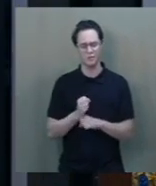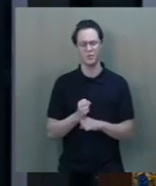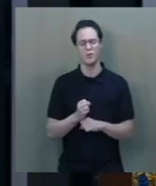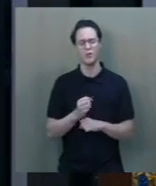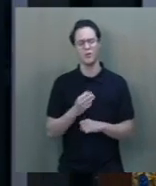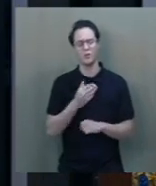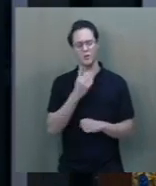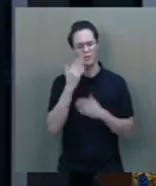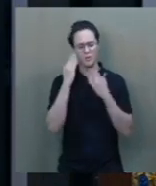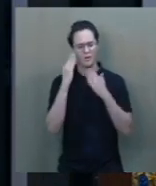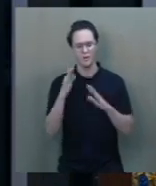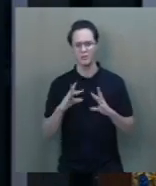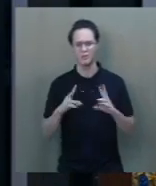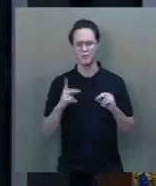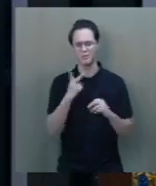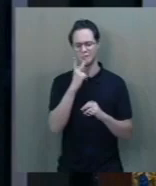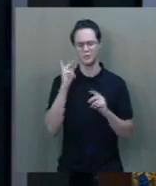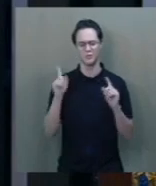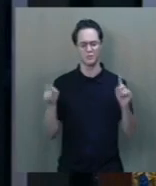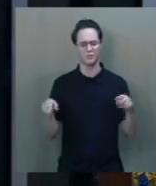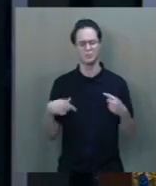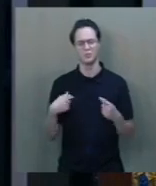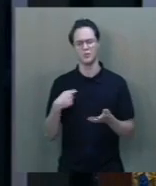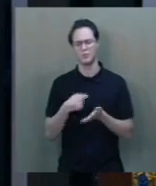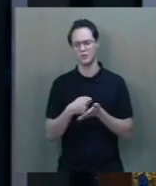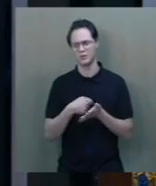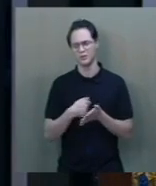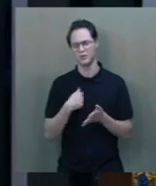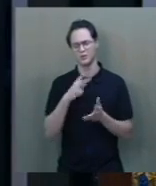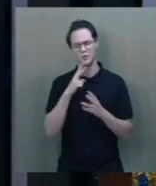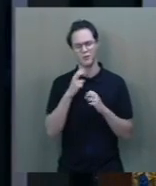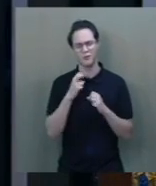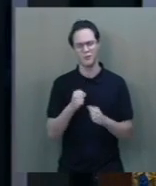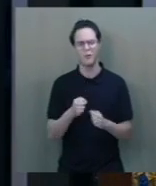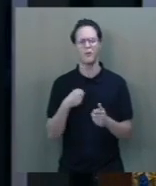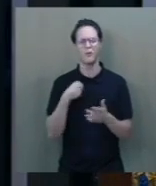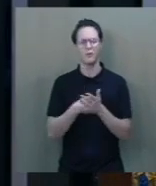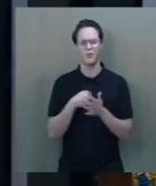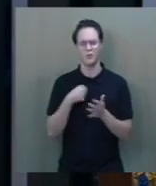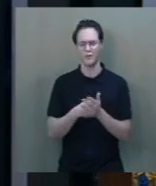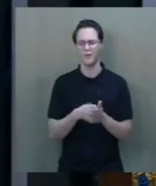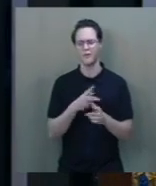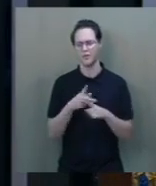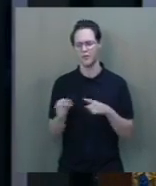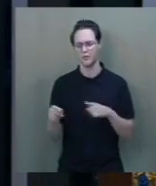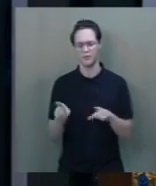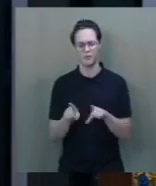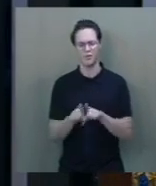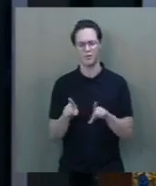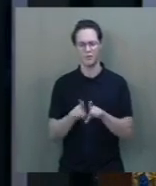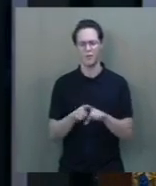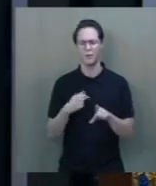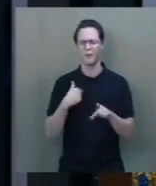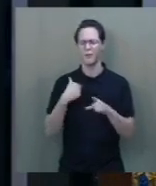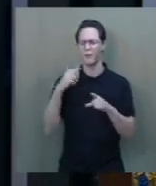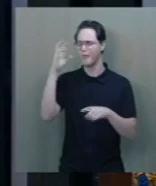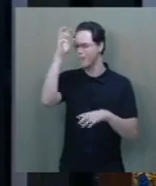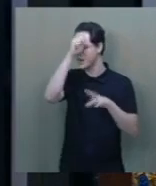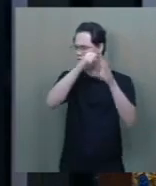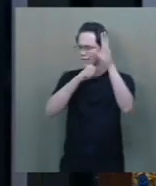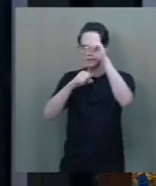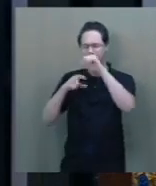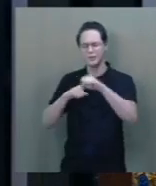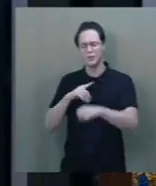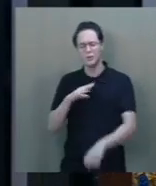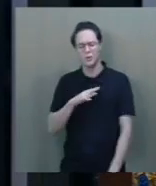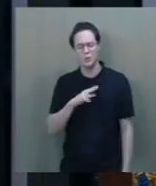adversários e aos inimigos, que me obrigaram a ser forte, determinada e até vitoriosa. Aprendi a ter coragem